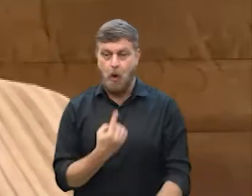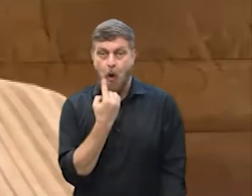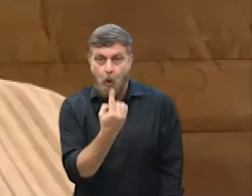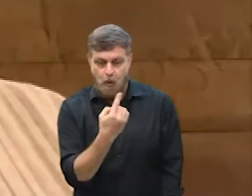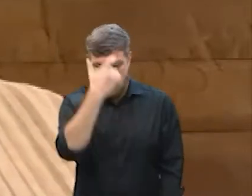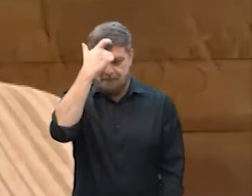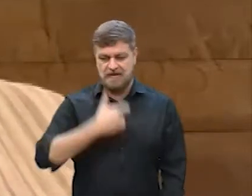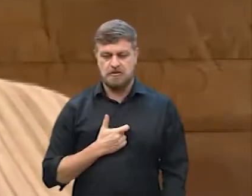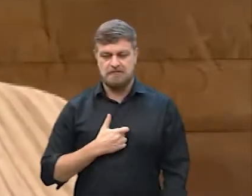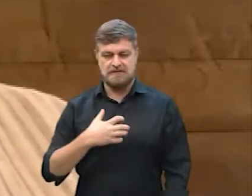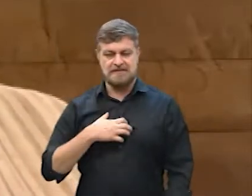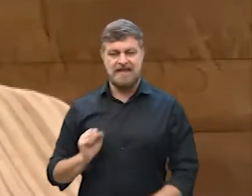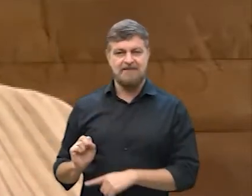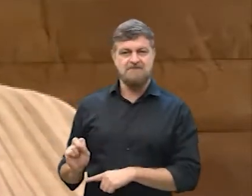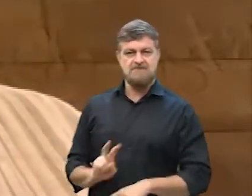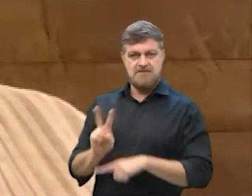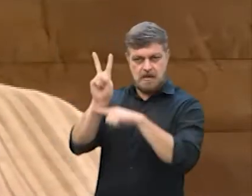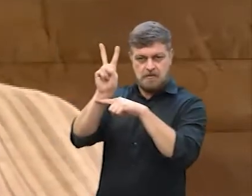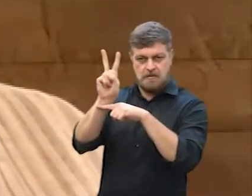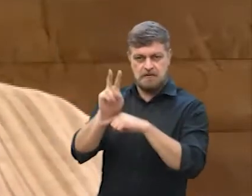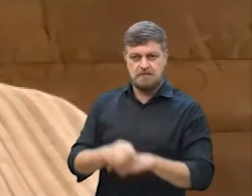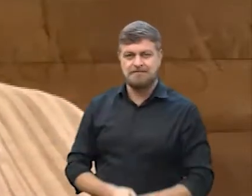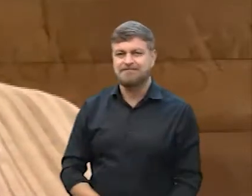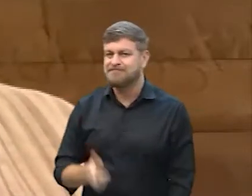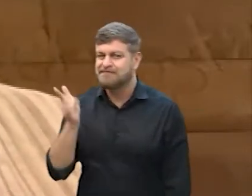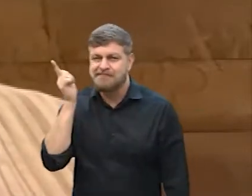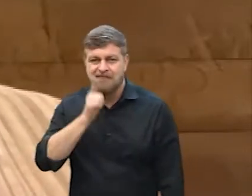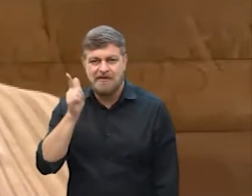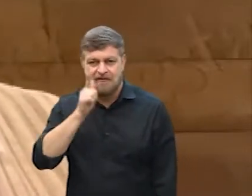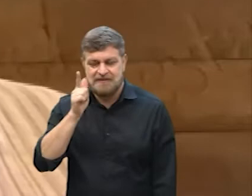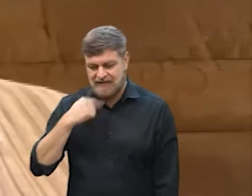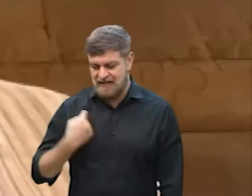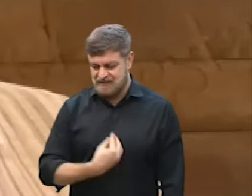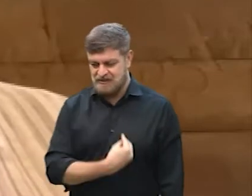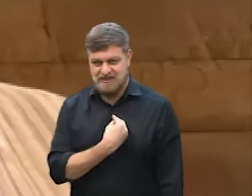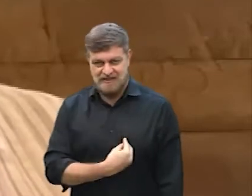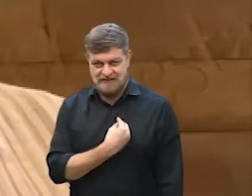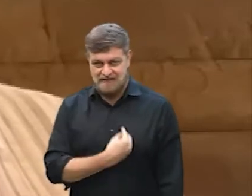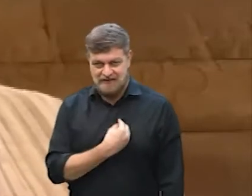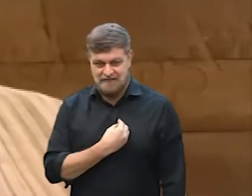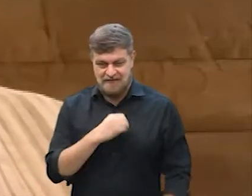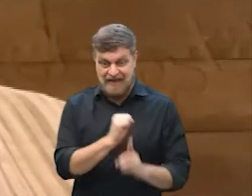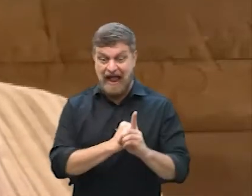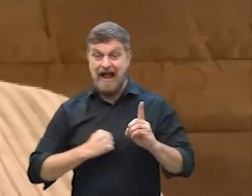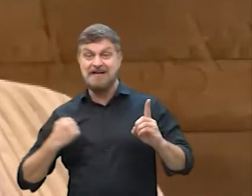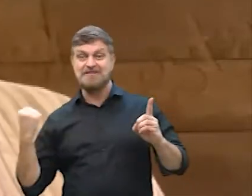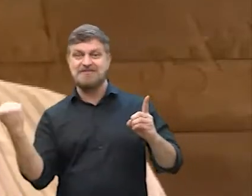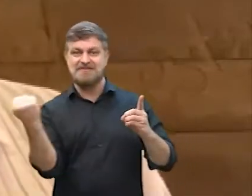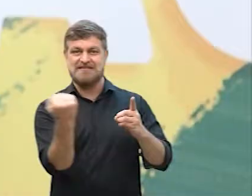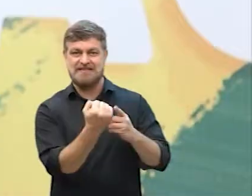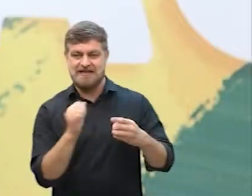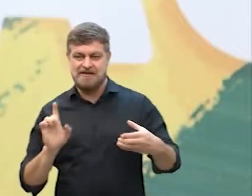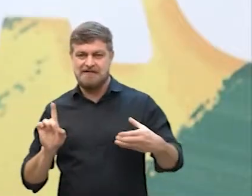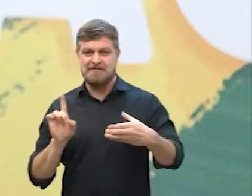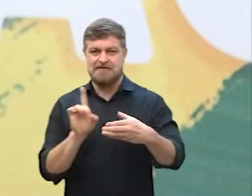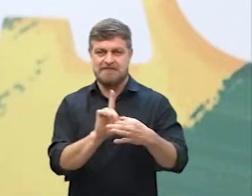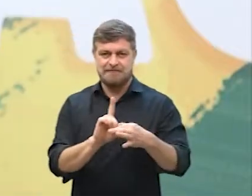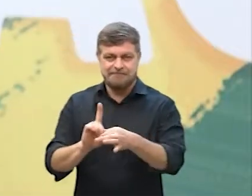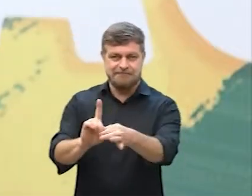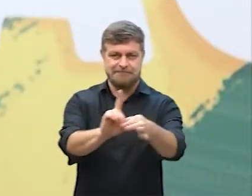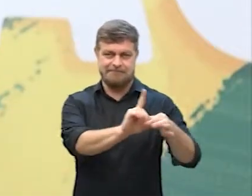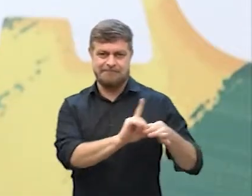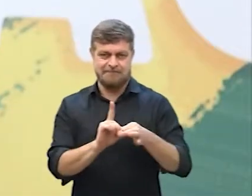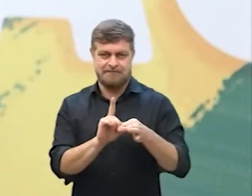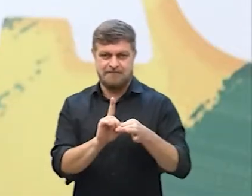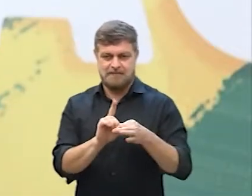E nós sabemos que nós não conseguimos viver bem em sociedade se nós não levarmos em conta o